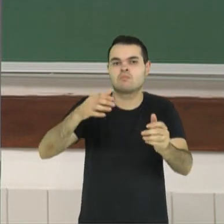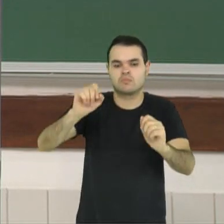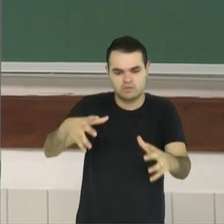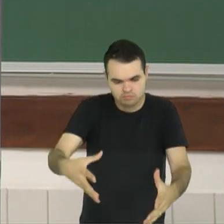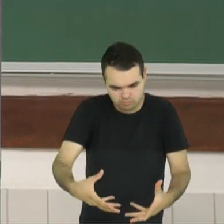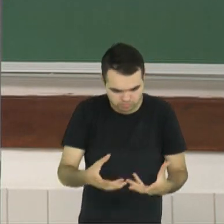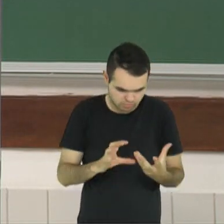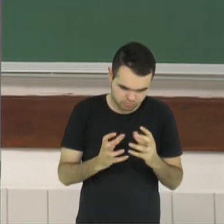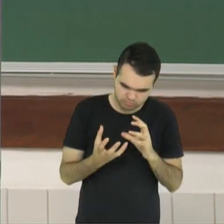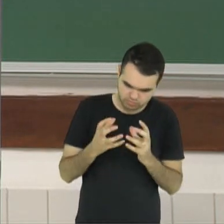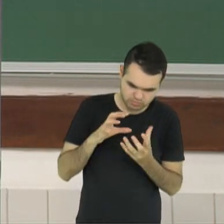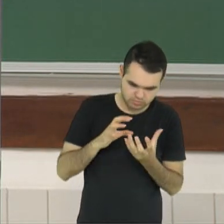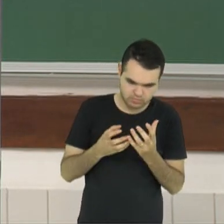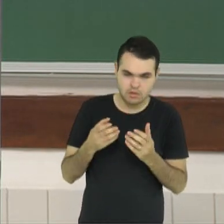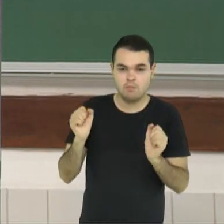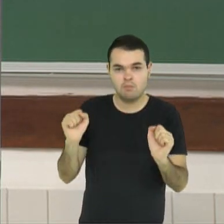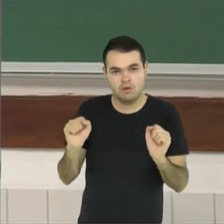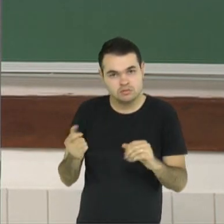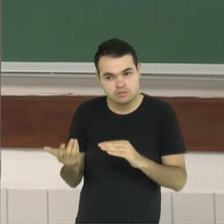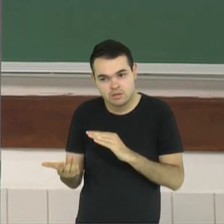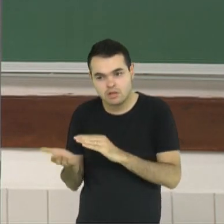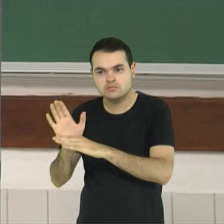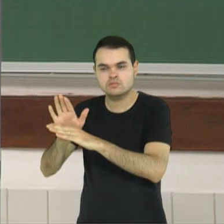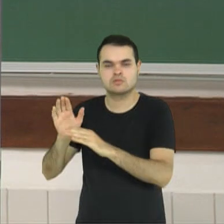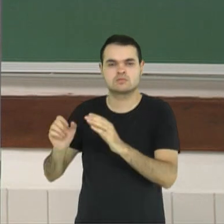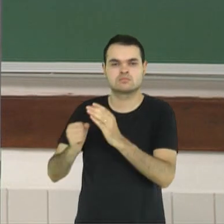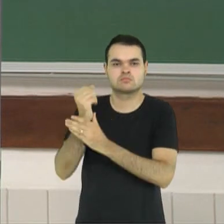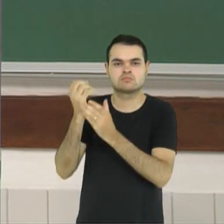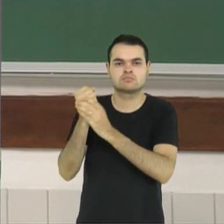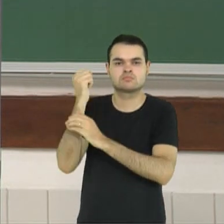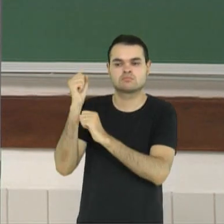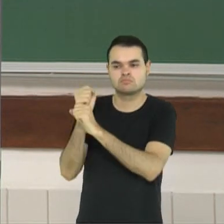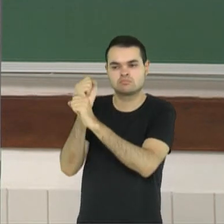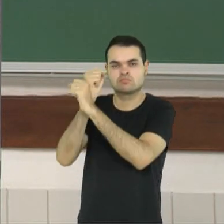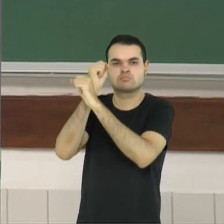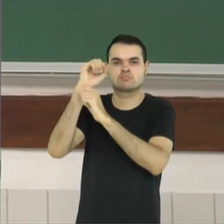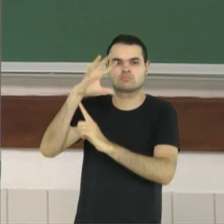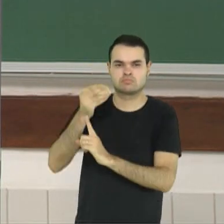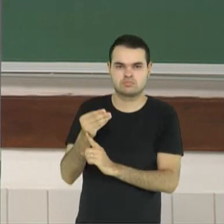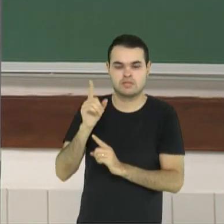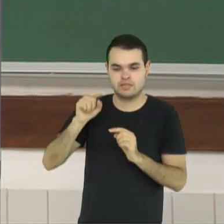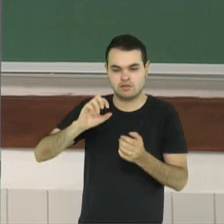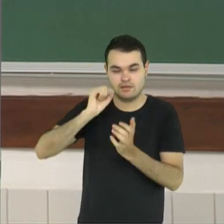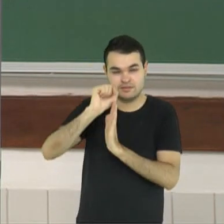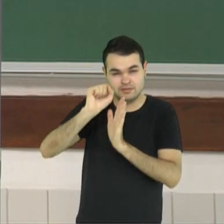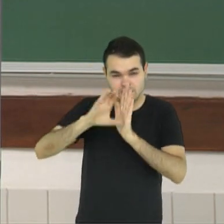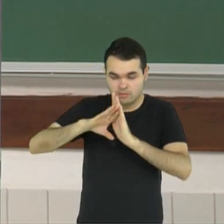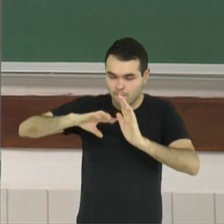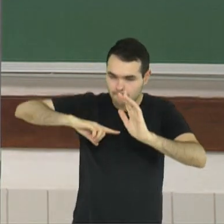público pode participar da construção da obra de arte. Essa é a virada do século dentro da arte.